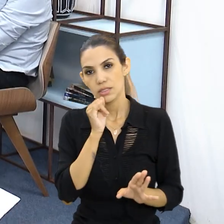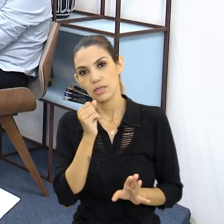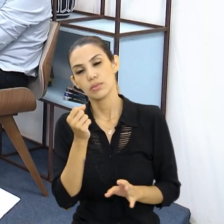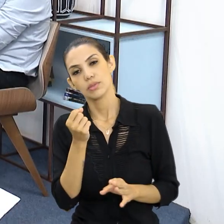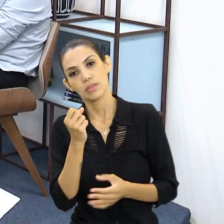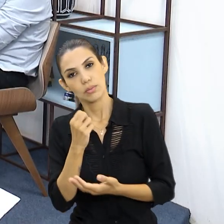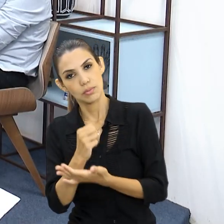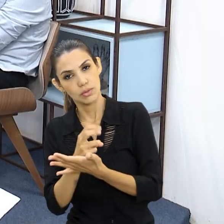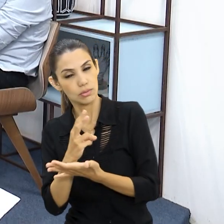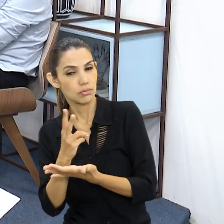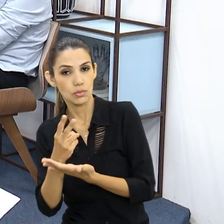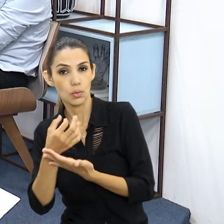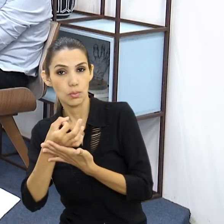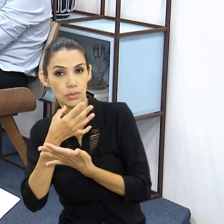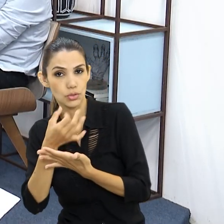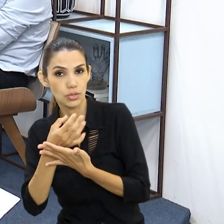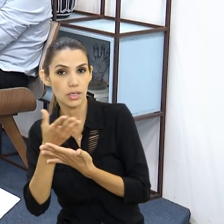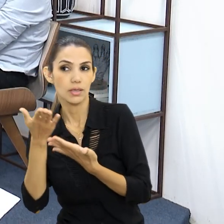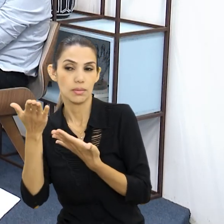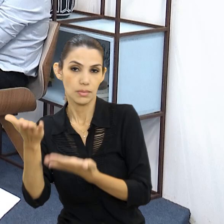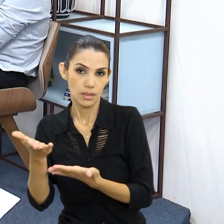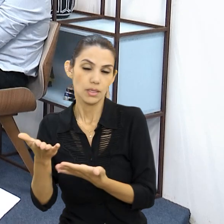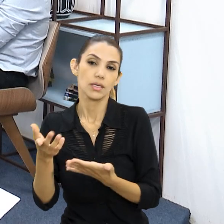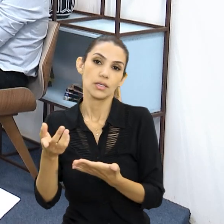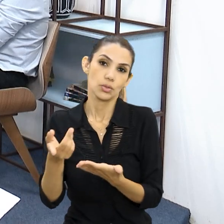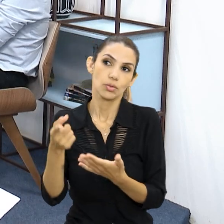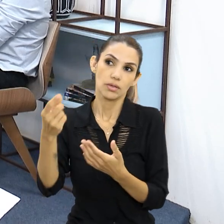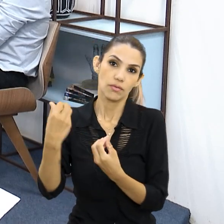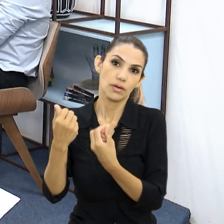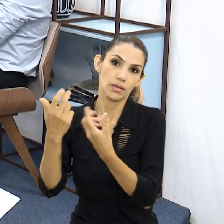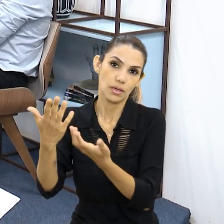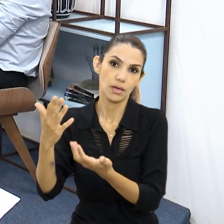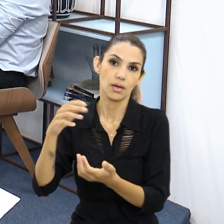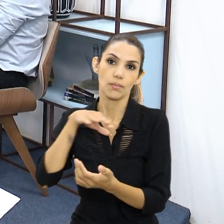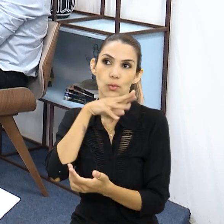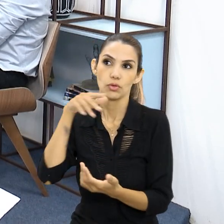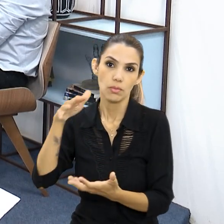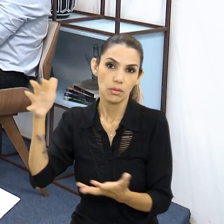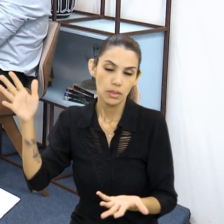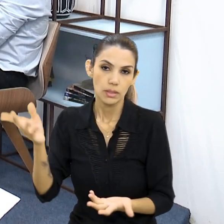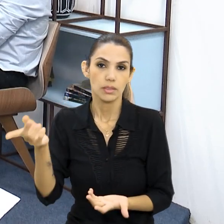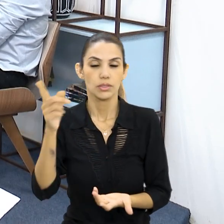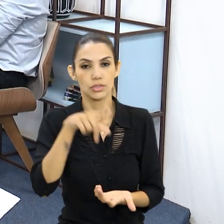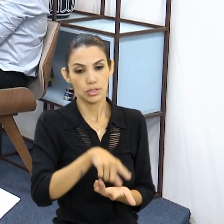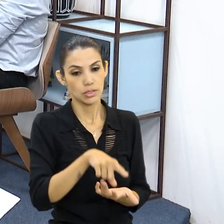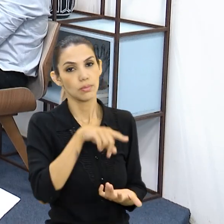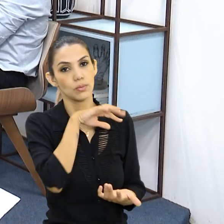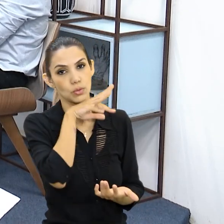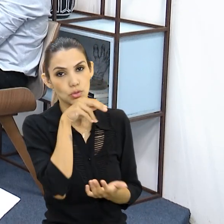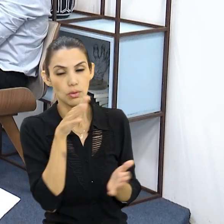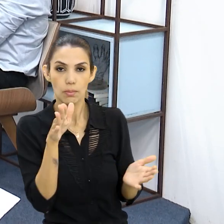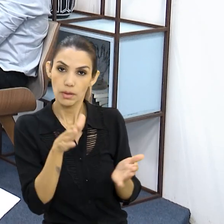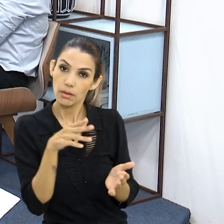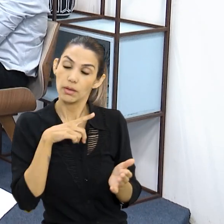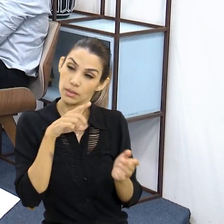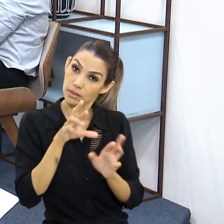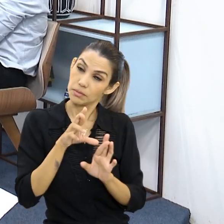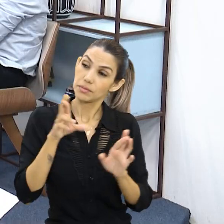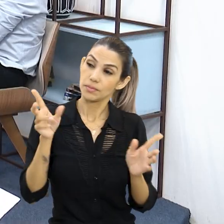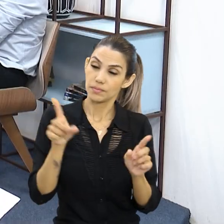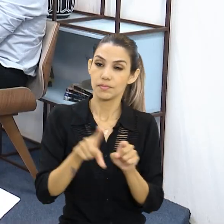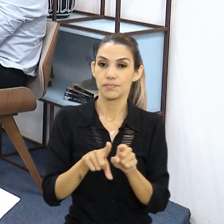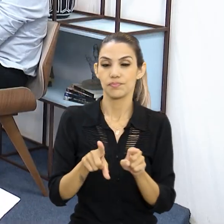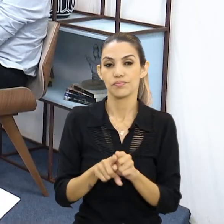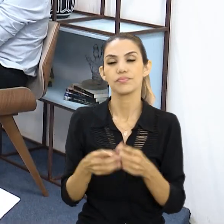professora Viviane respondeu muito bem aqui pra gente. Agora, o projeto, como já tinha sido dito, ele existe e ele começou desde